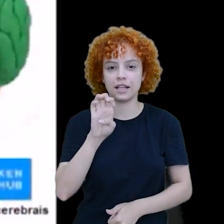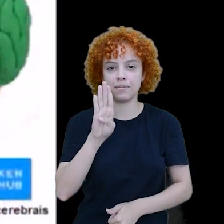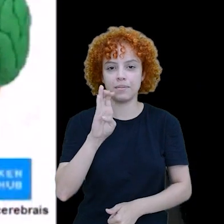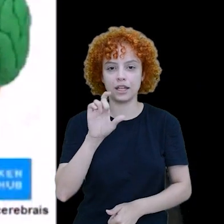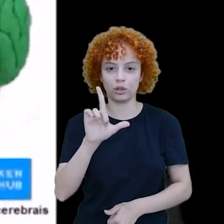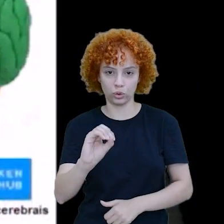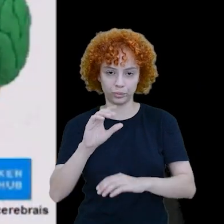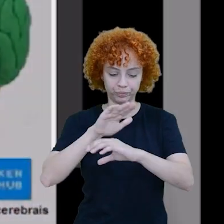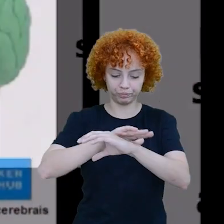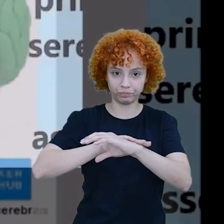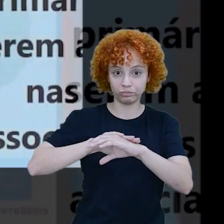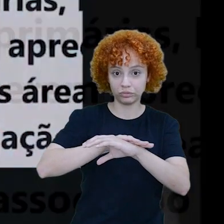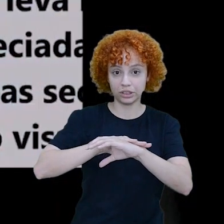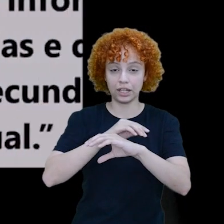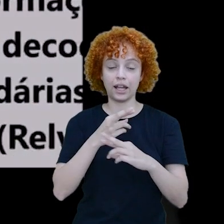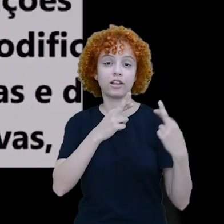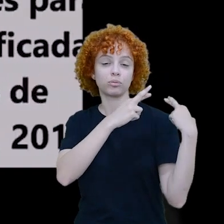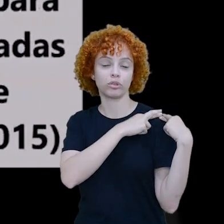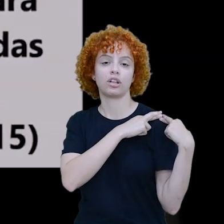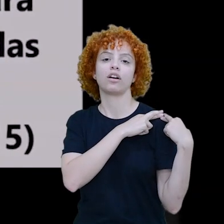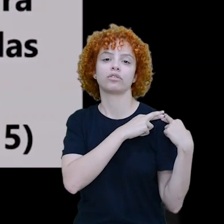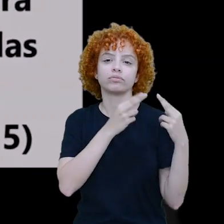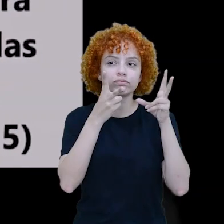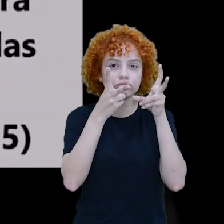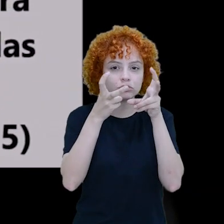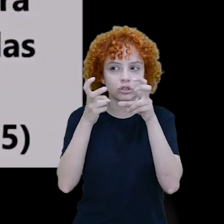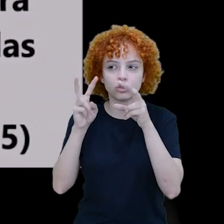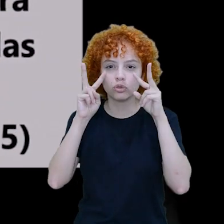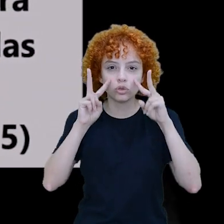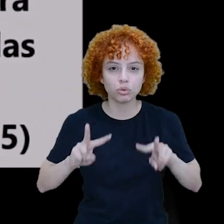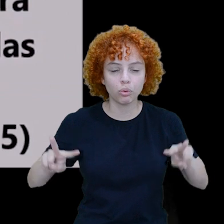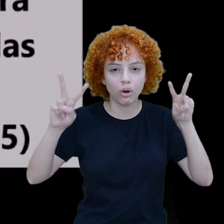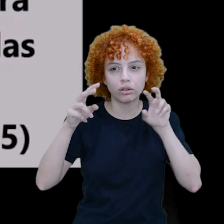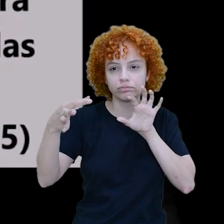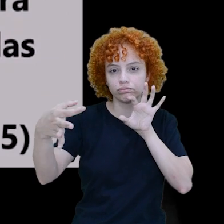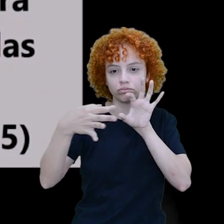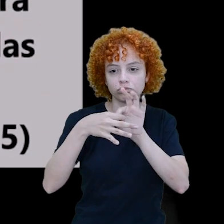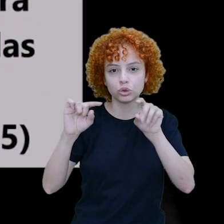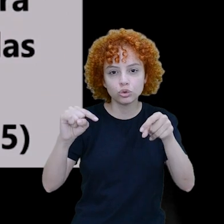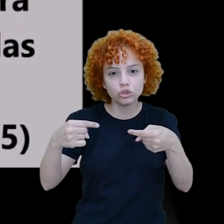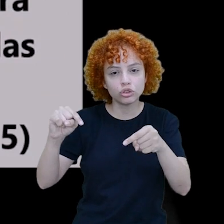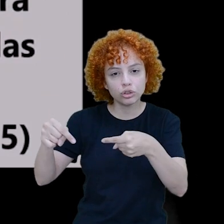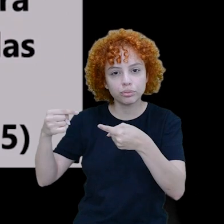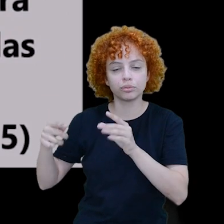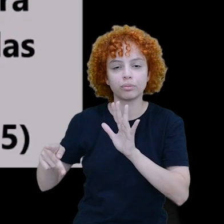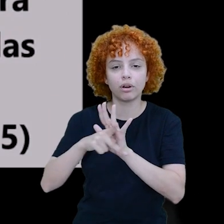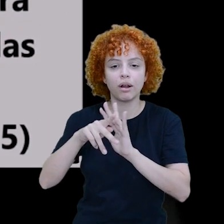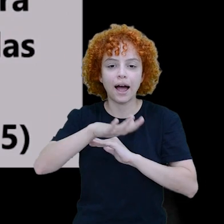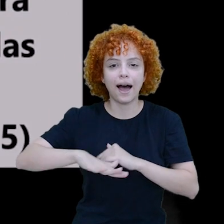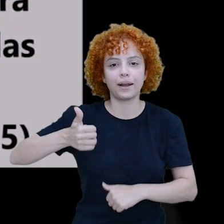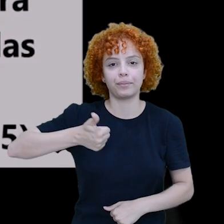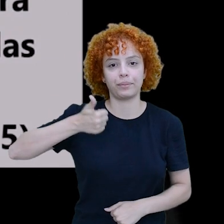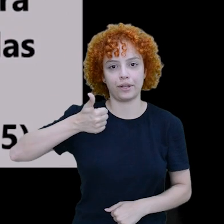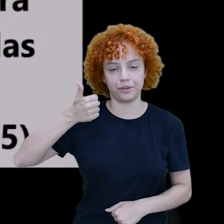do cerebelo. Segundo Helvas, essa região realiza a integração visual a partir da recepção dos